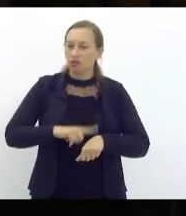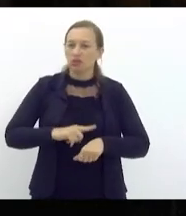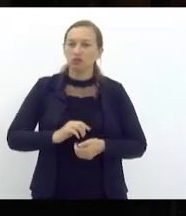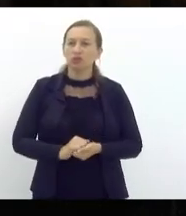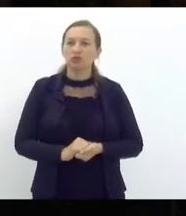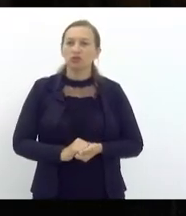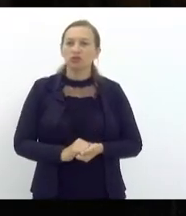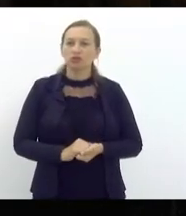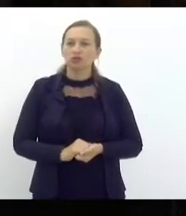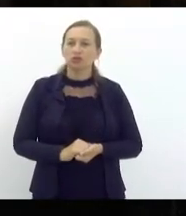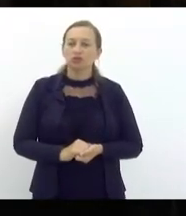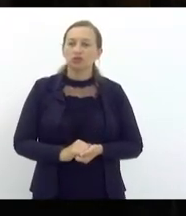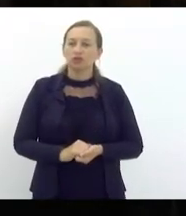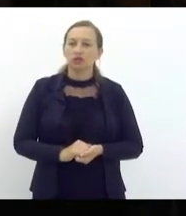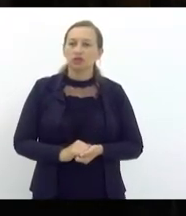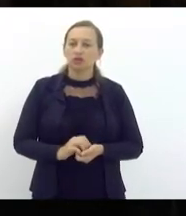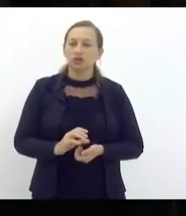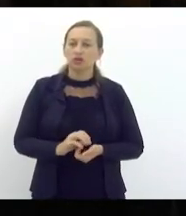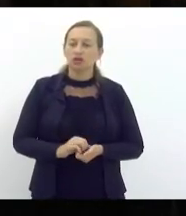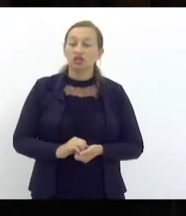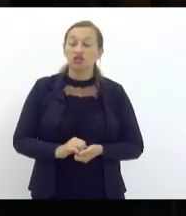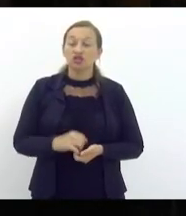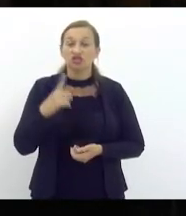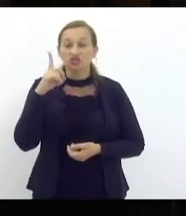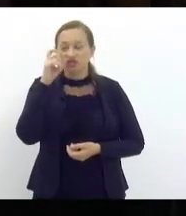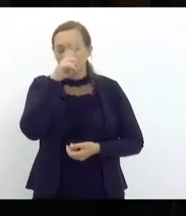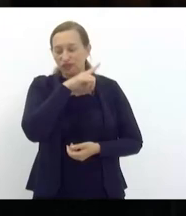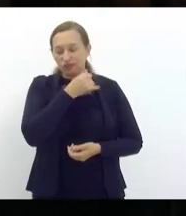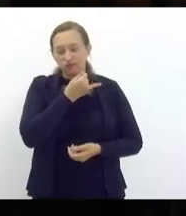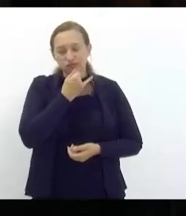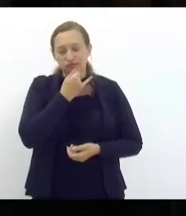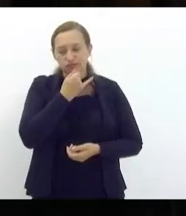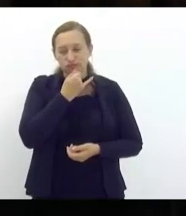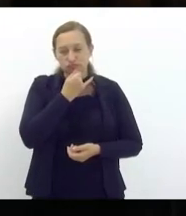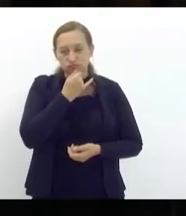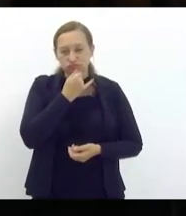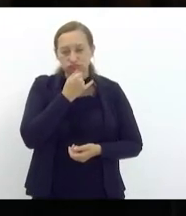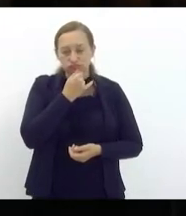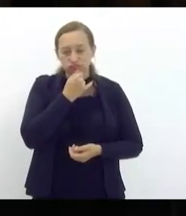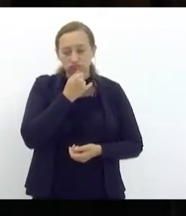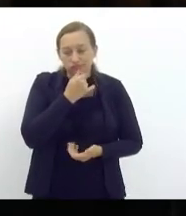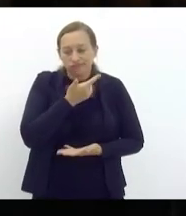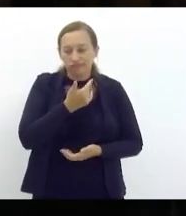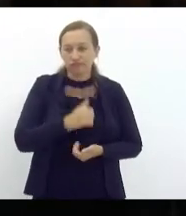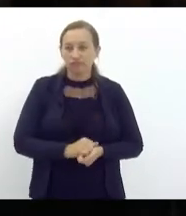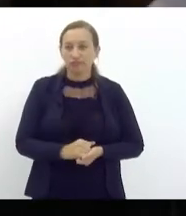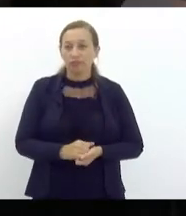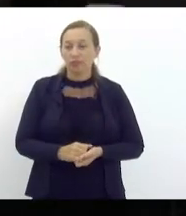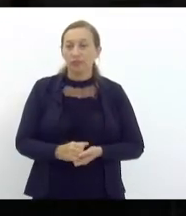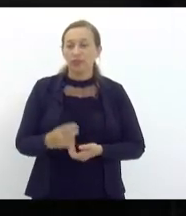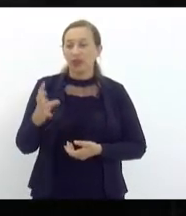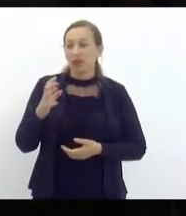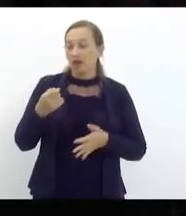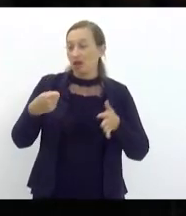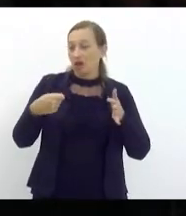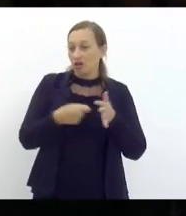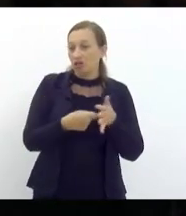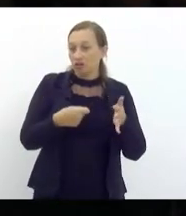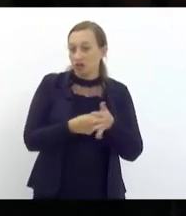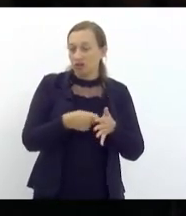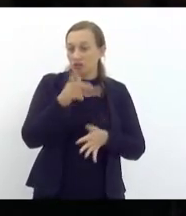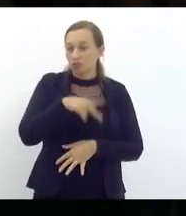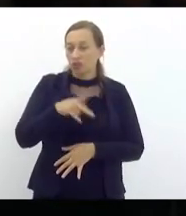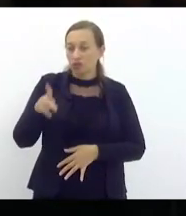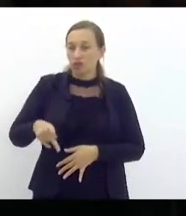é cômica trágica triste e absurda ao mesmo tempo nós Recebemos a denúncia do Professor